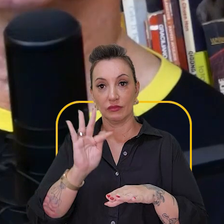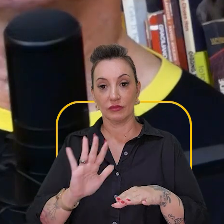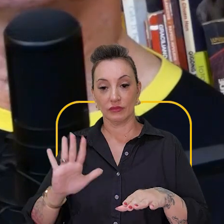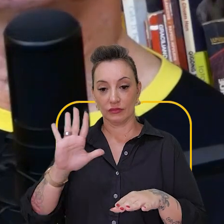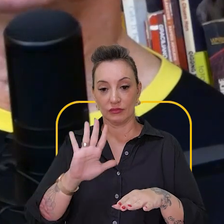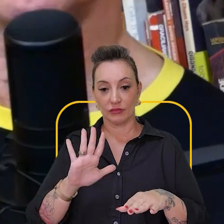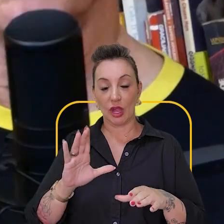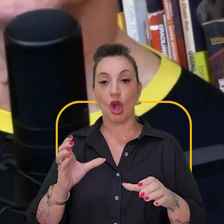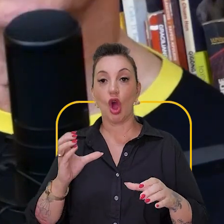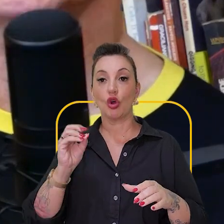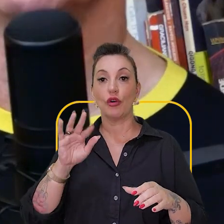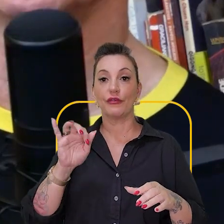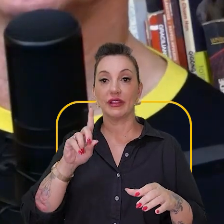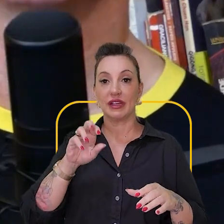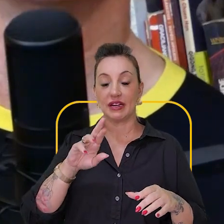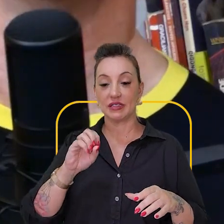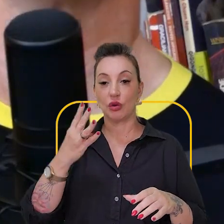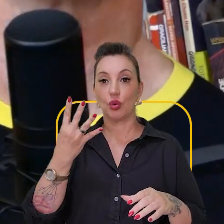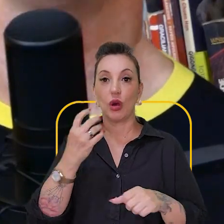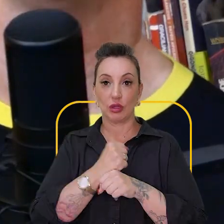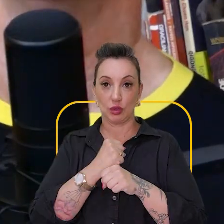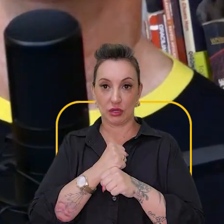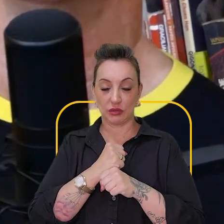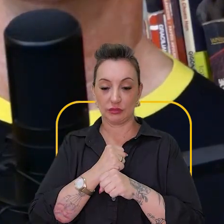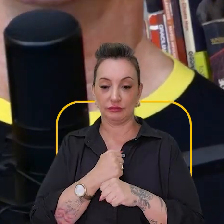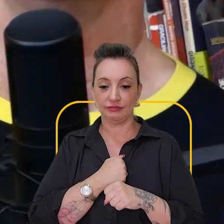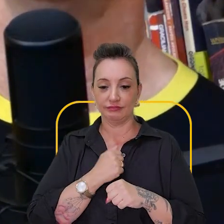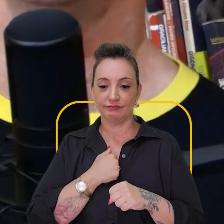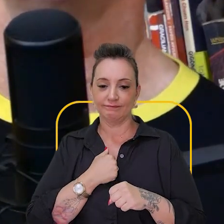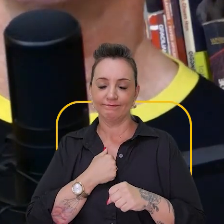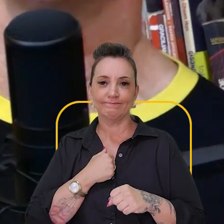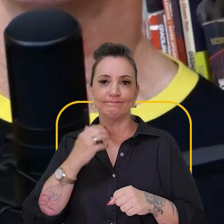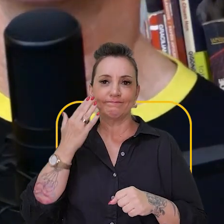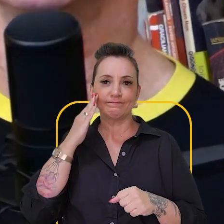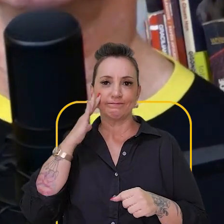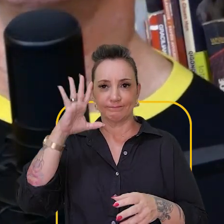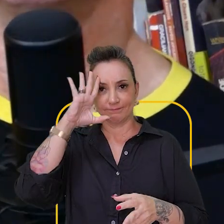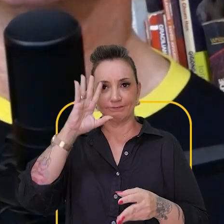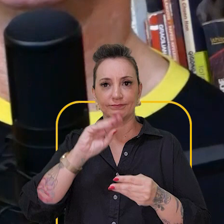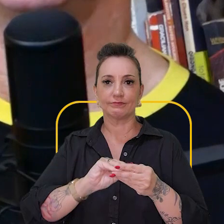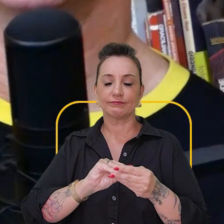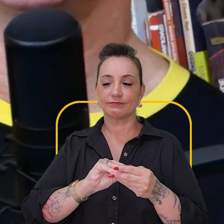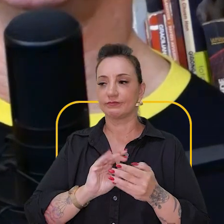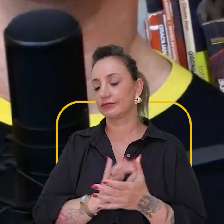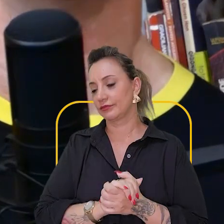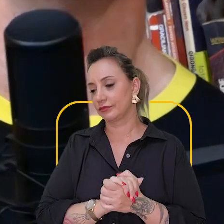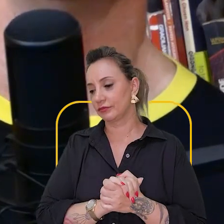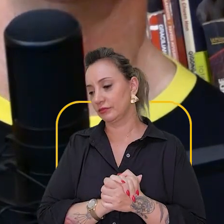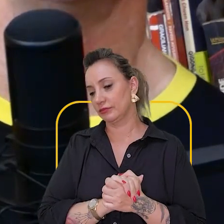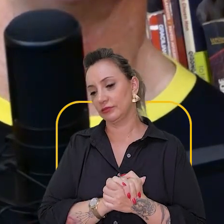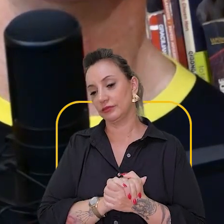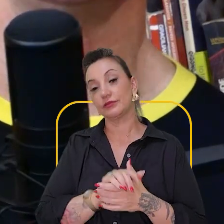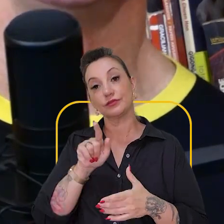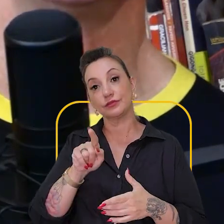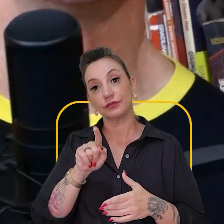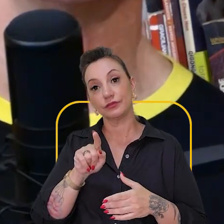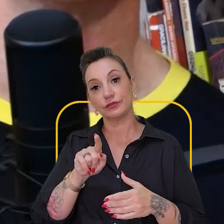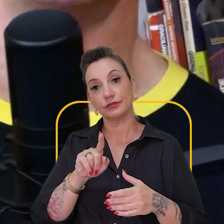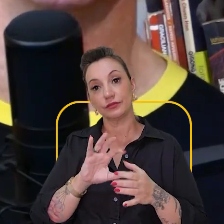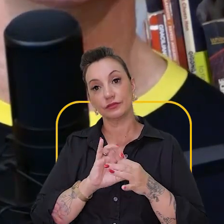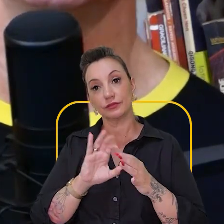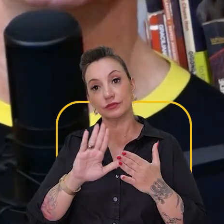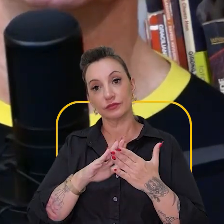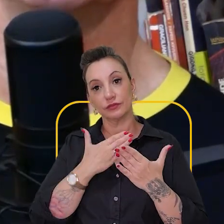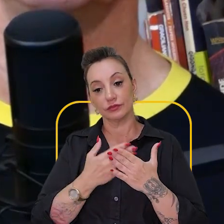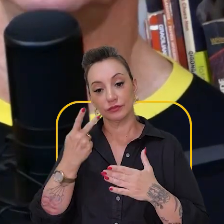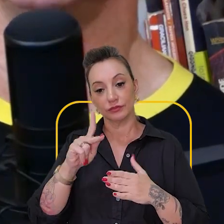Federação da Confederação por 4 anos aí aí eu cheguei a uma conclusão que é a seguinte e você deixa sua